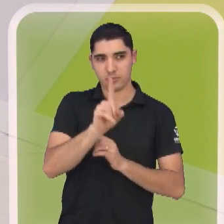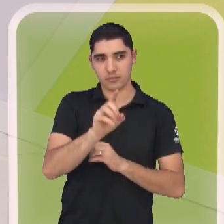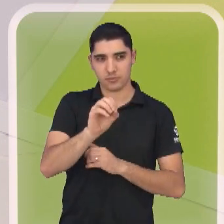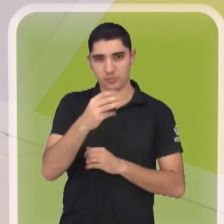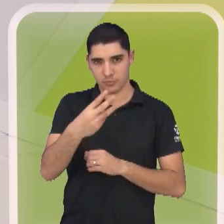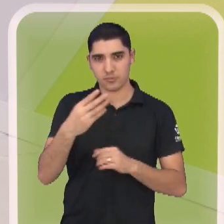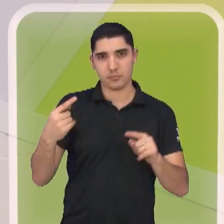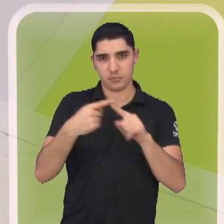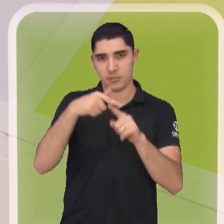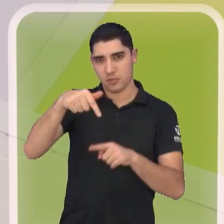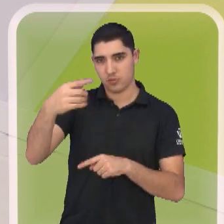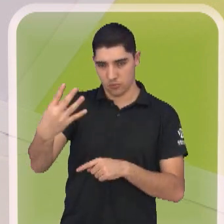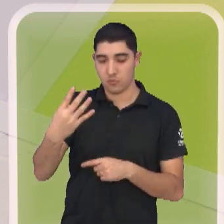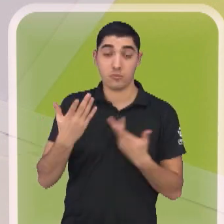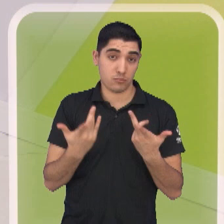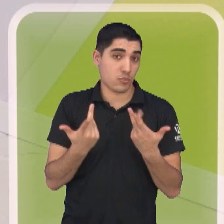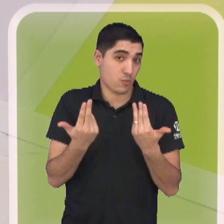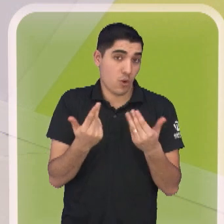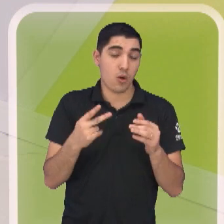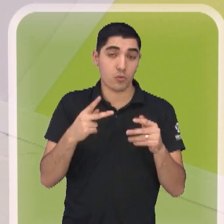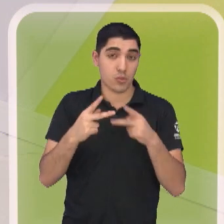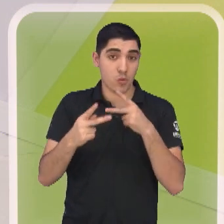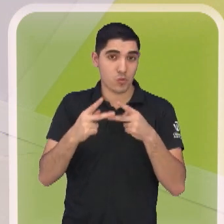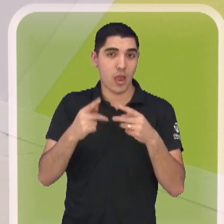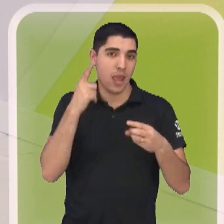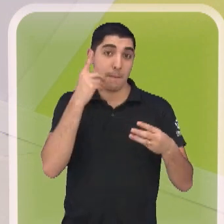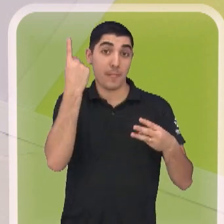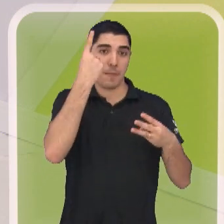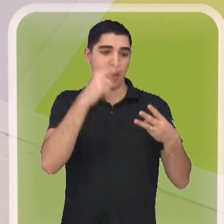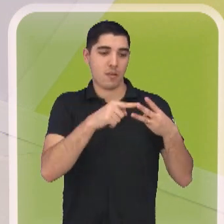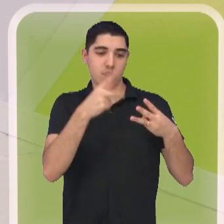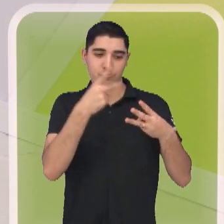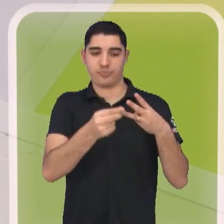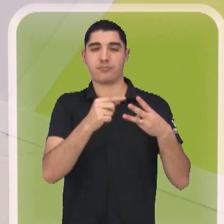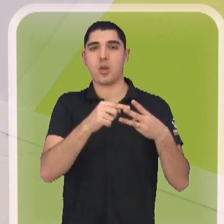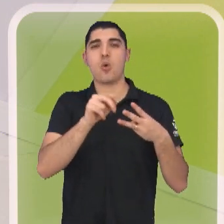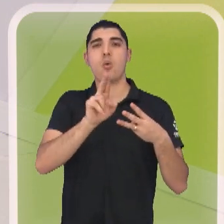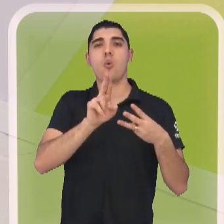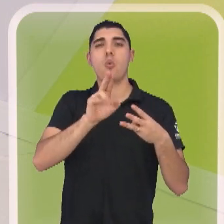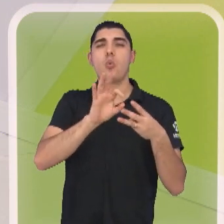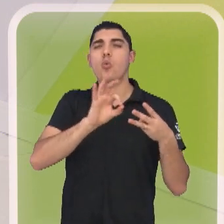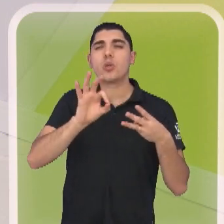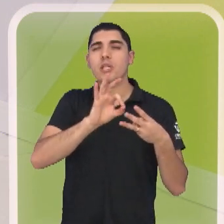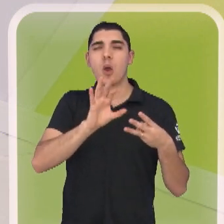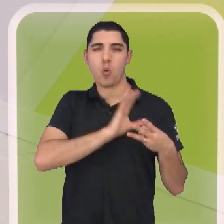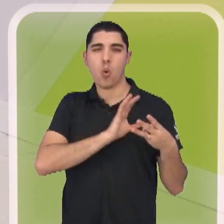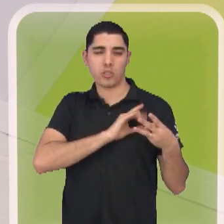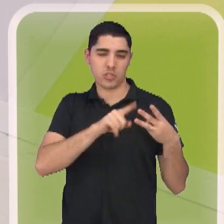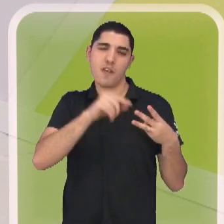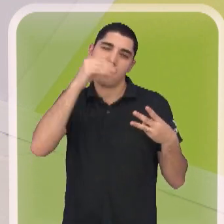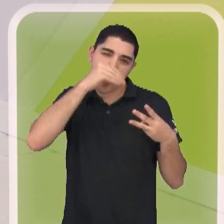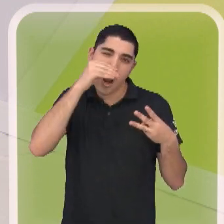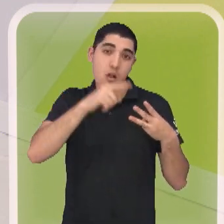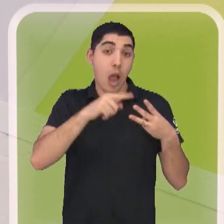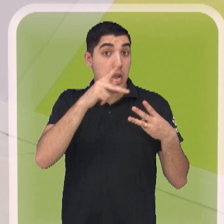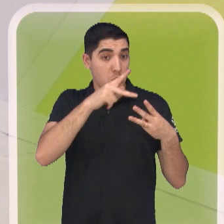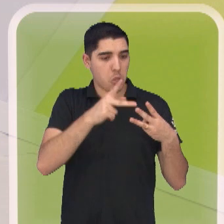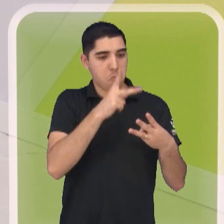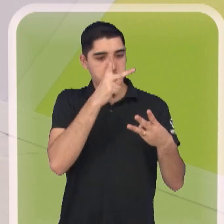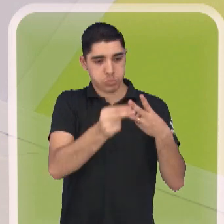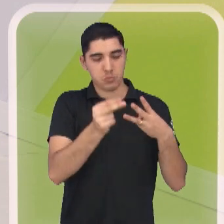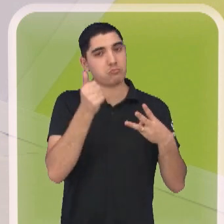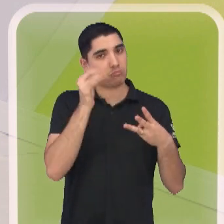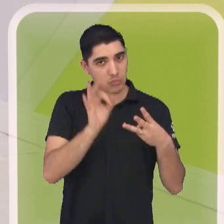a primeira vitória do São José com placar Centenário né o União o Corinthians é uma equipe realmente mais fraca e o São José fez aquilo que se esperava